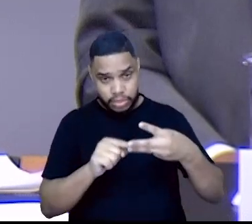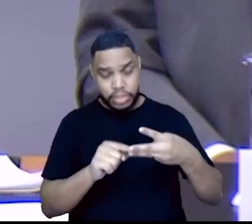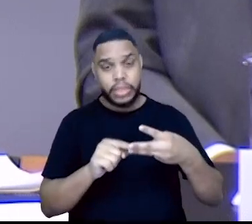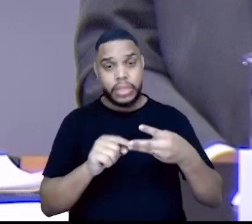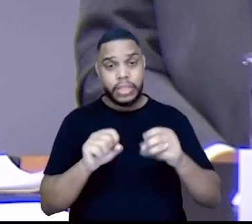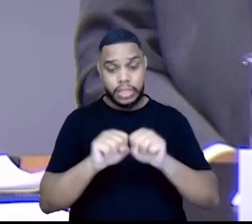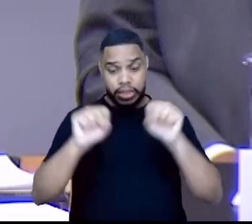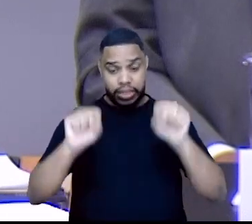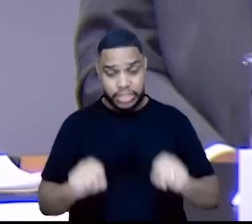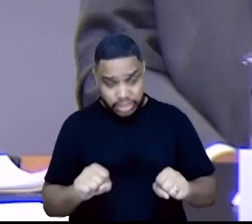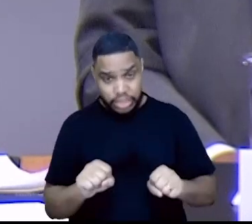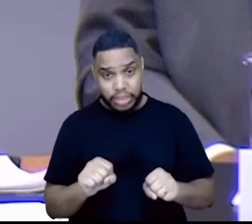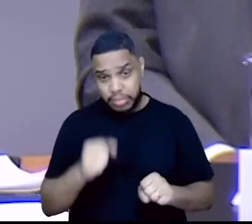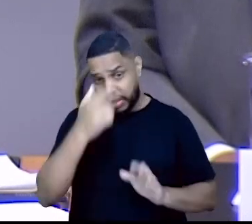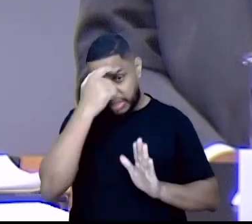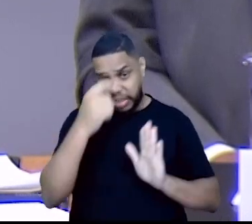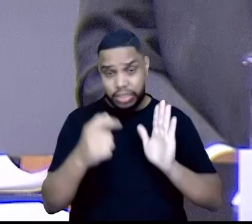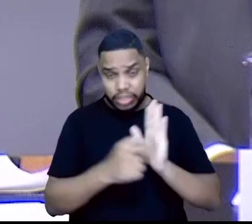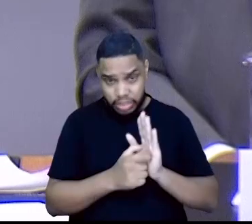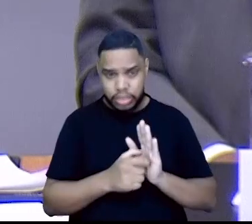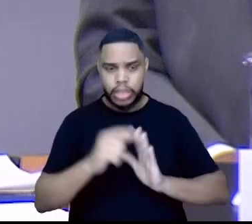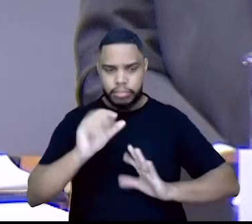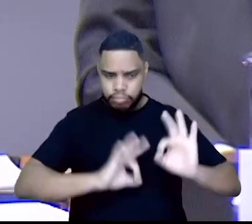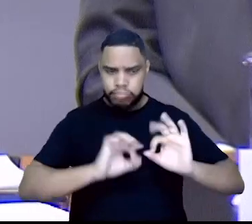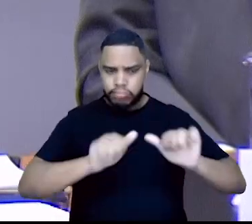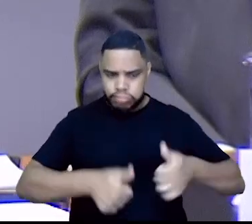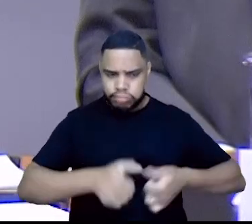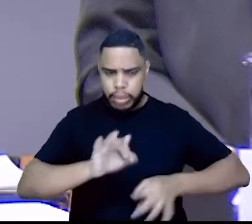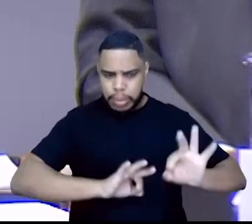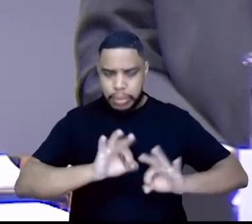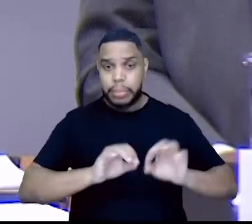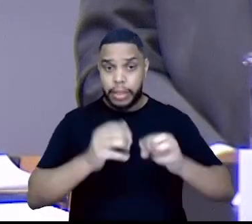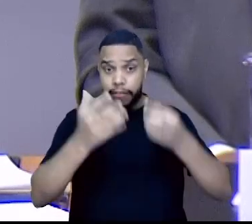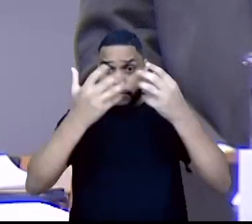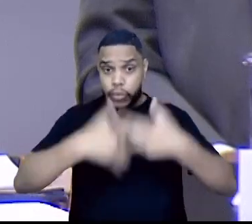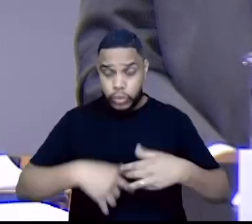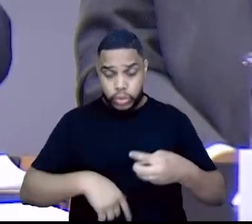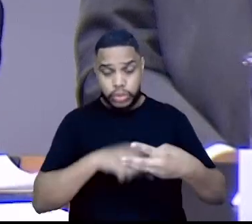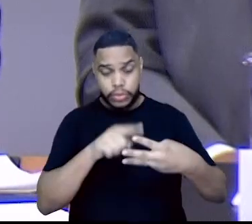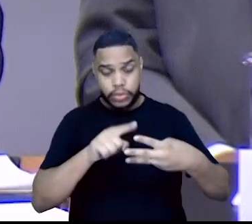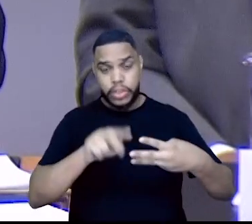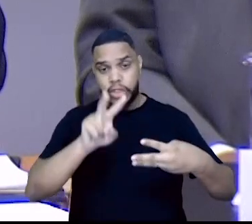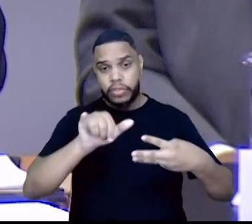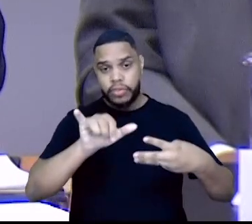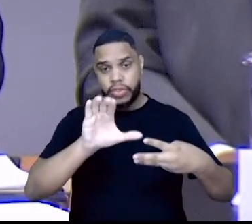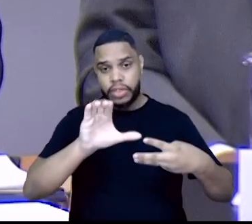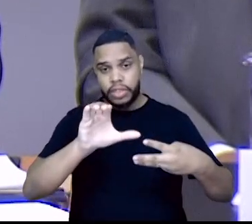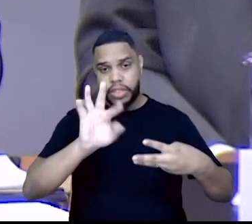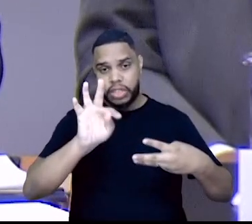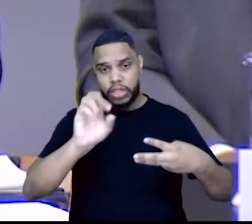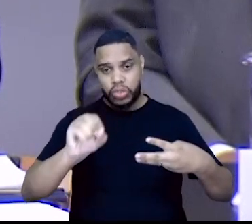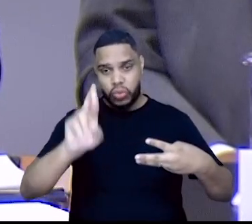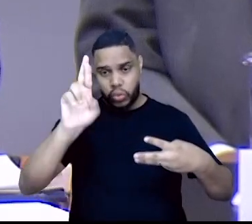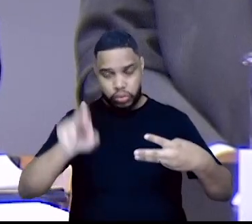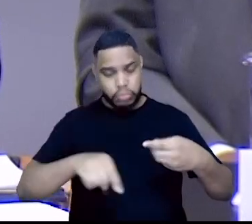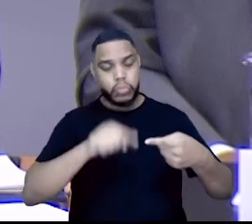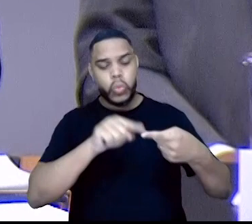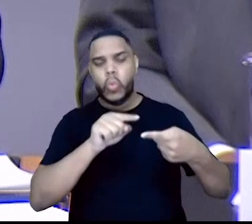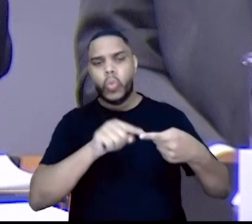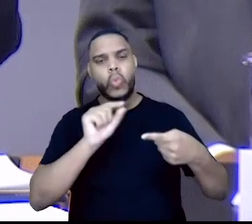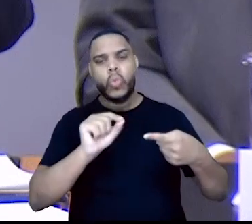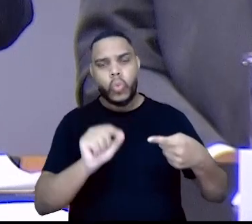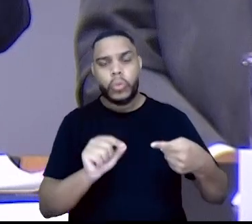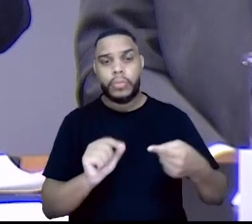inteligência artificial sendo aperfeiçoados, mas em funcionamento. O Victor, que identifica entre os recursos que